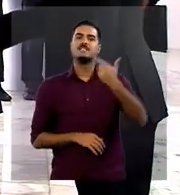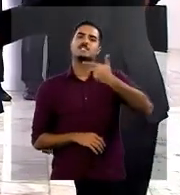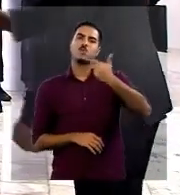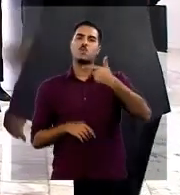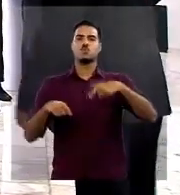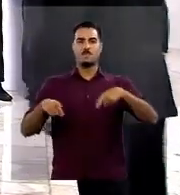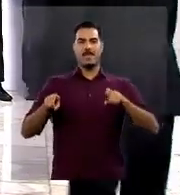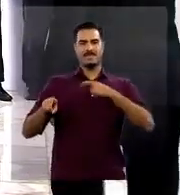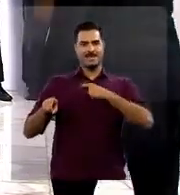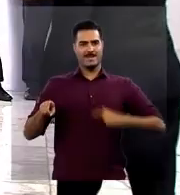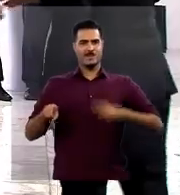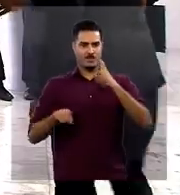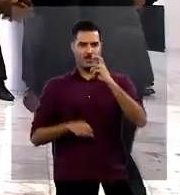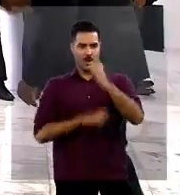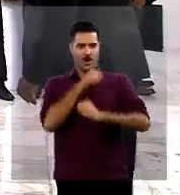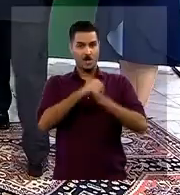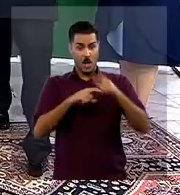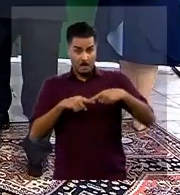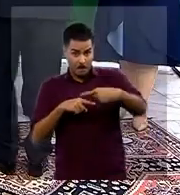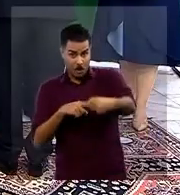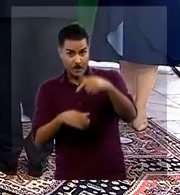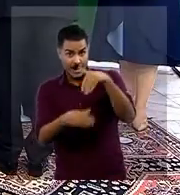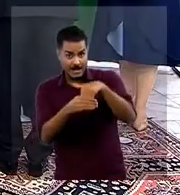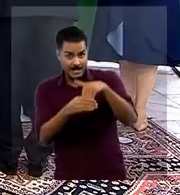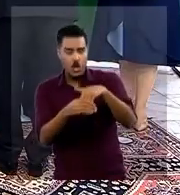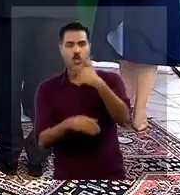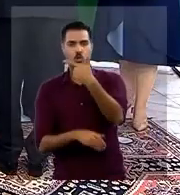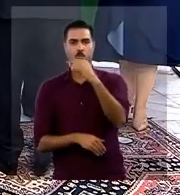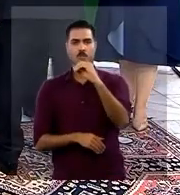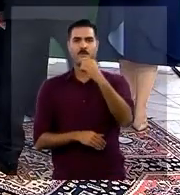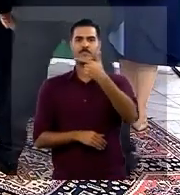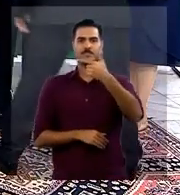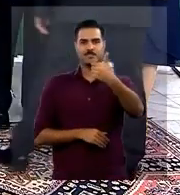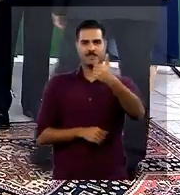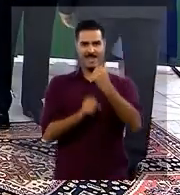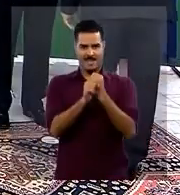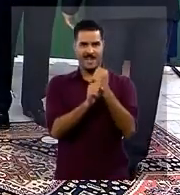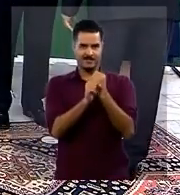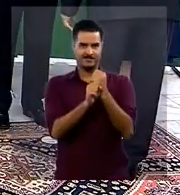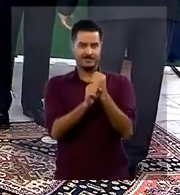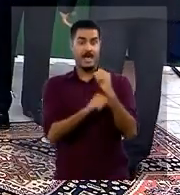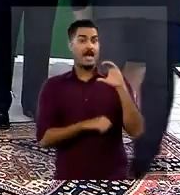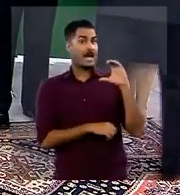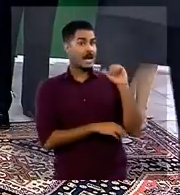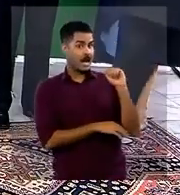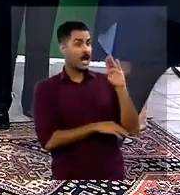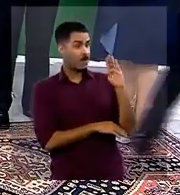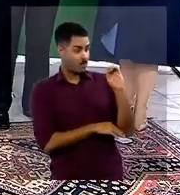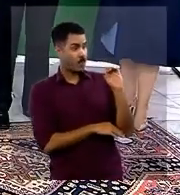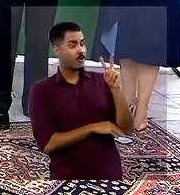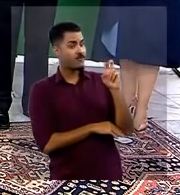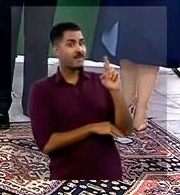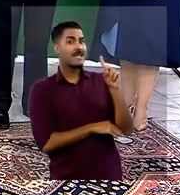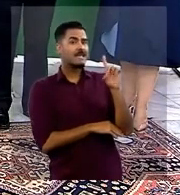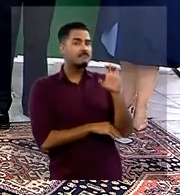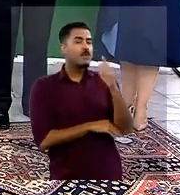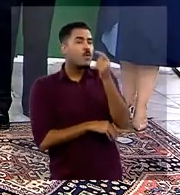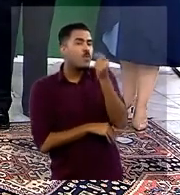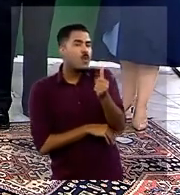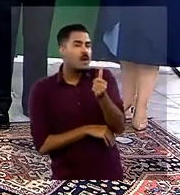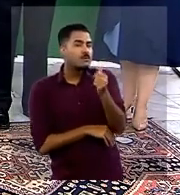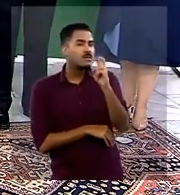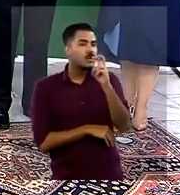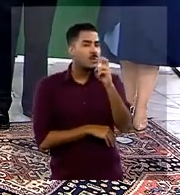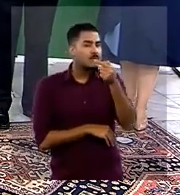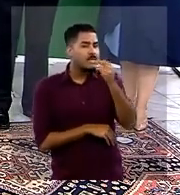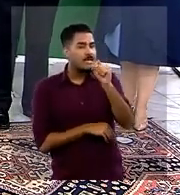A próxima eleição no país ocorre em 2021. Cabo Verde com quase